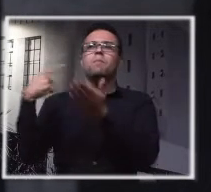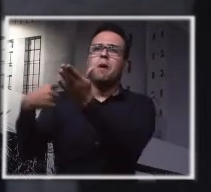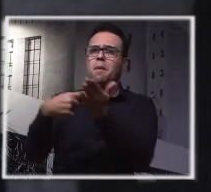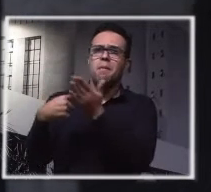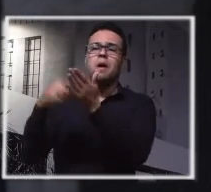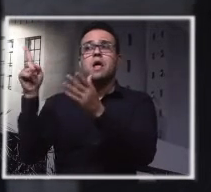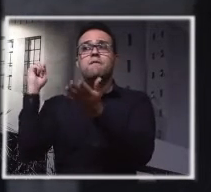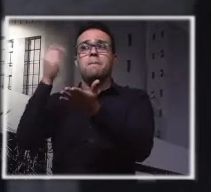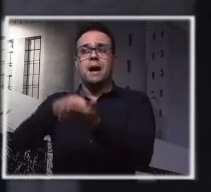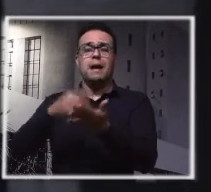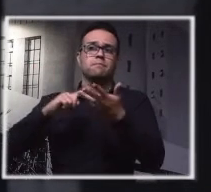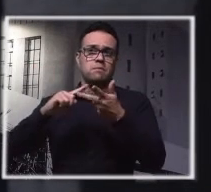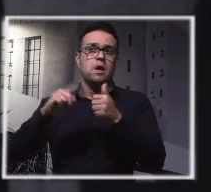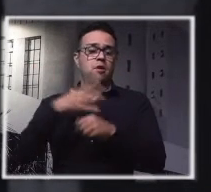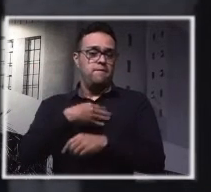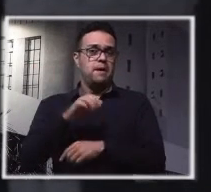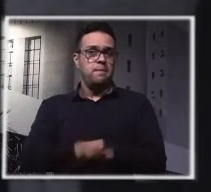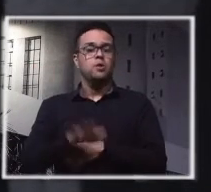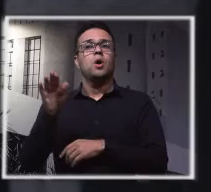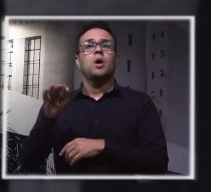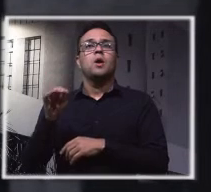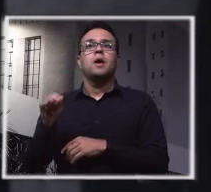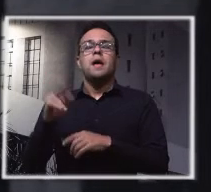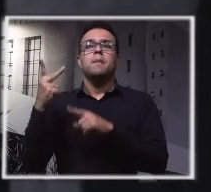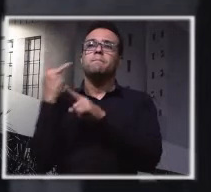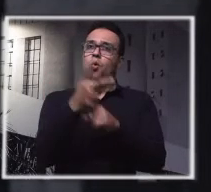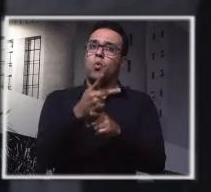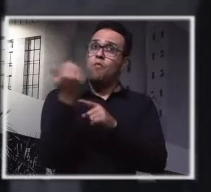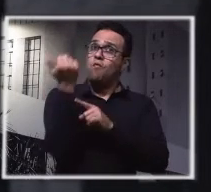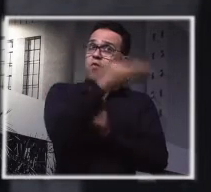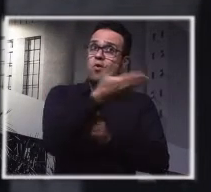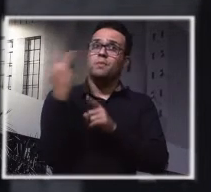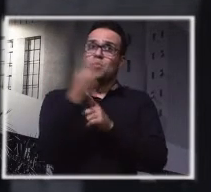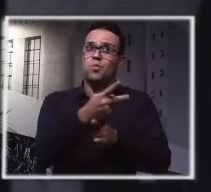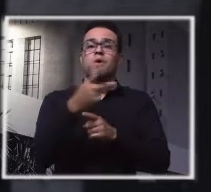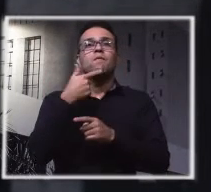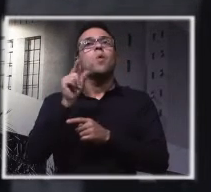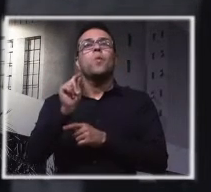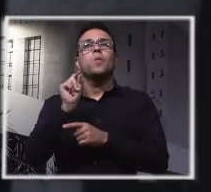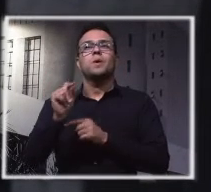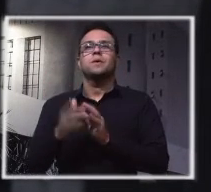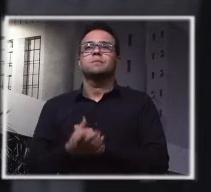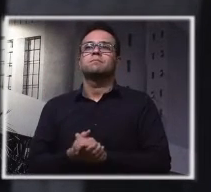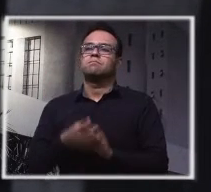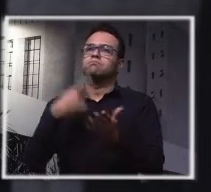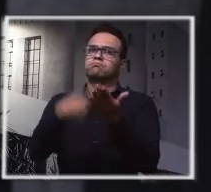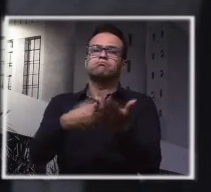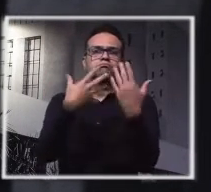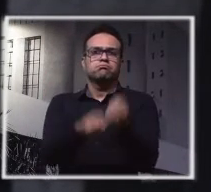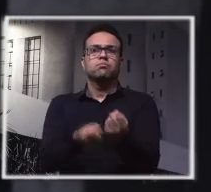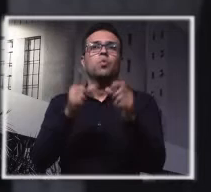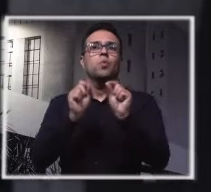seriam pagos por ele e a filha menor do casal, ele a procurou do lado de fora e ele acordou com